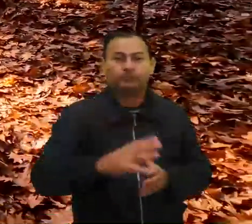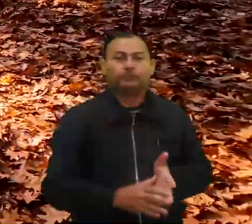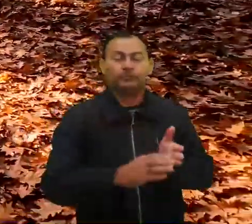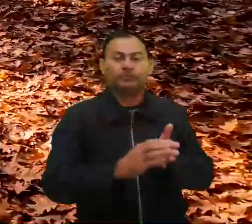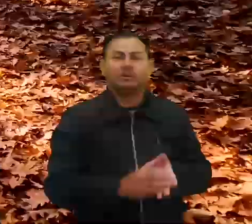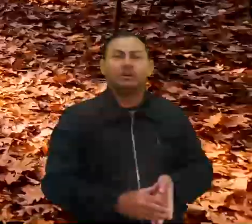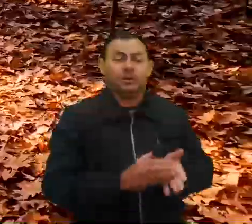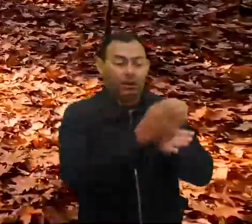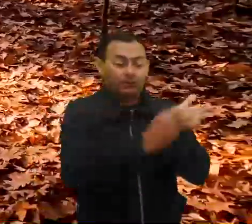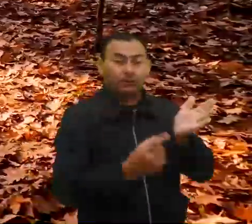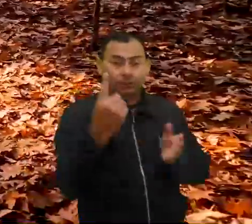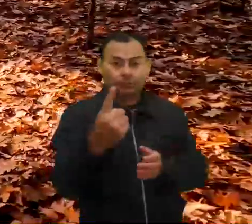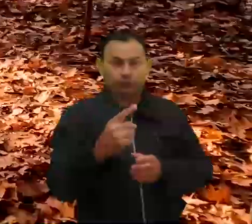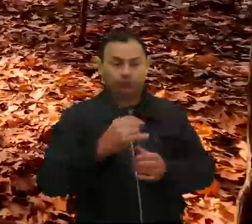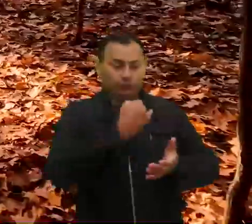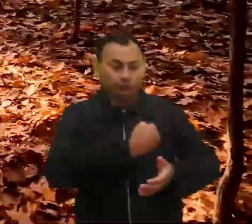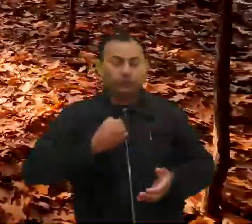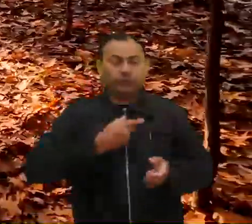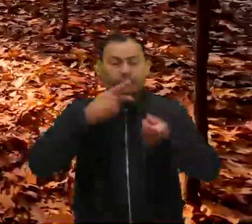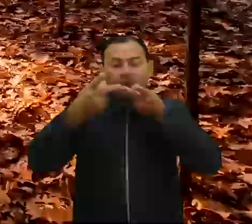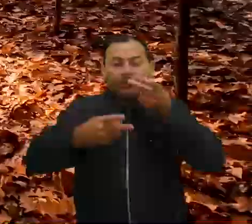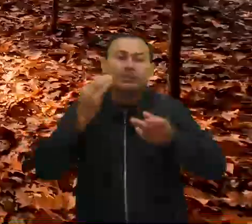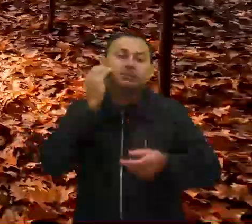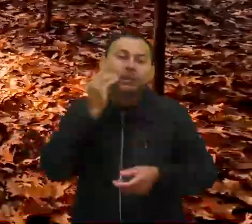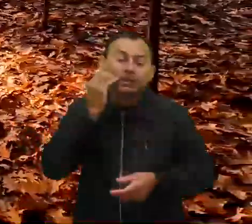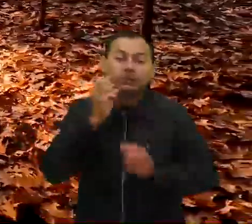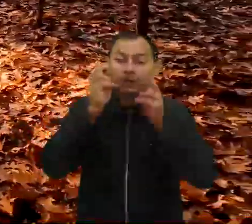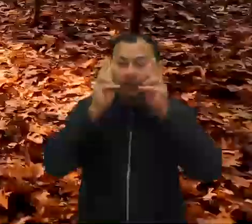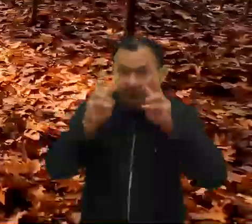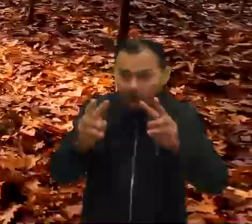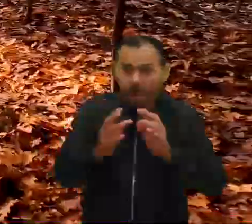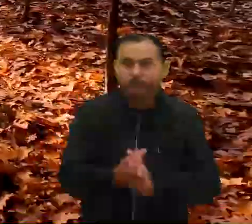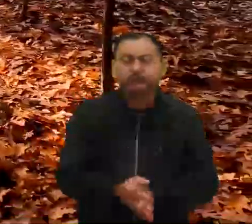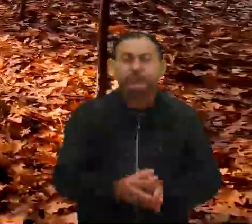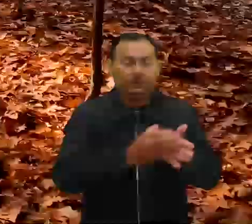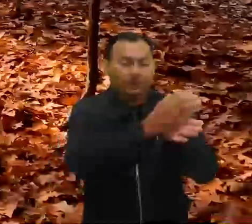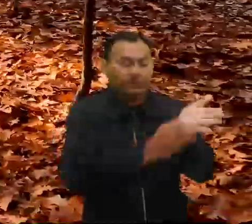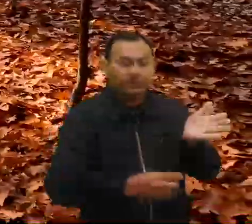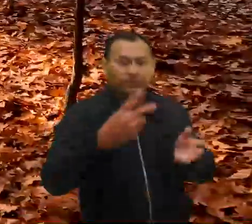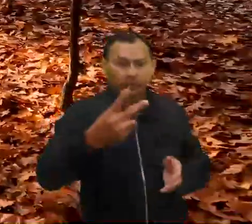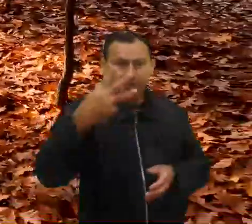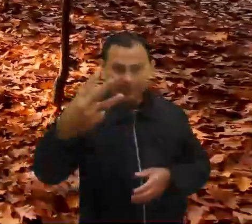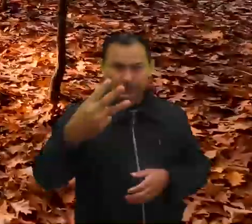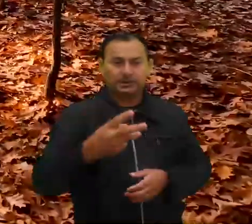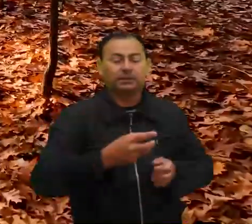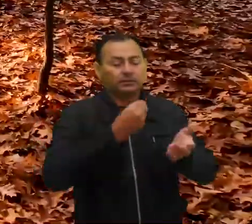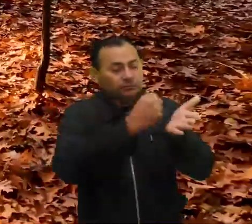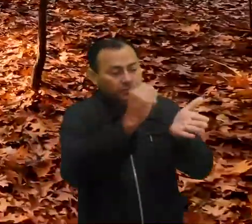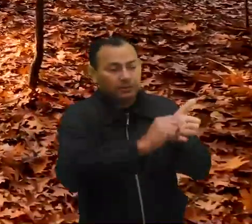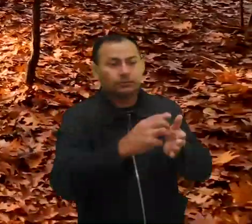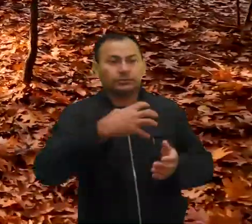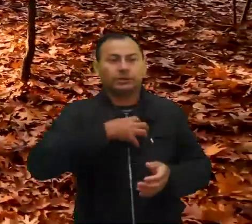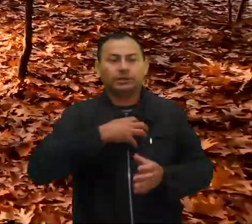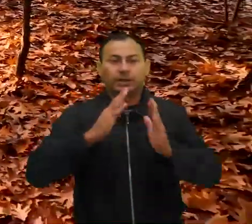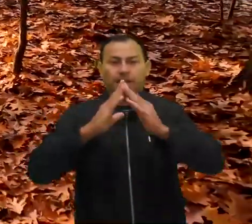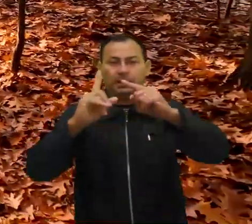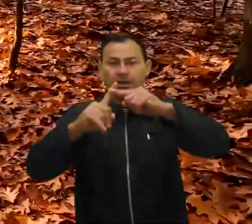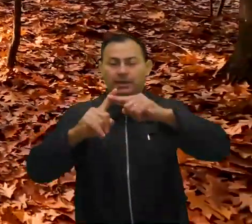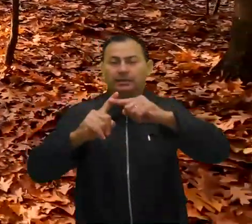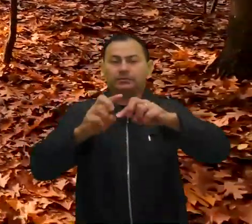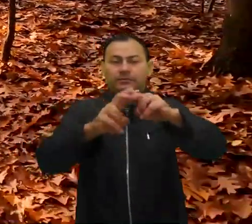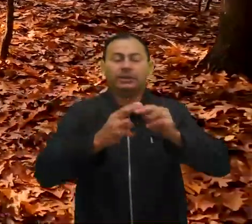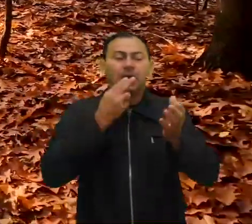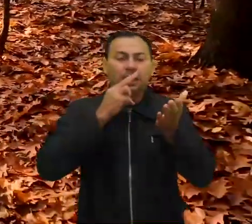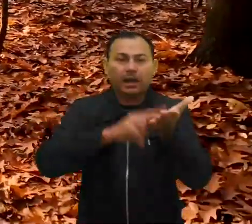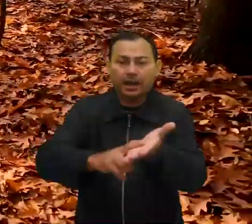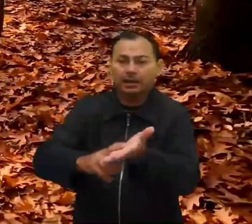No capítulo 1, João registrou sua experiência e o que viu. Nos capítulos 2 e 3, ele registrou a situação das igrejas